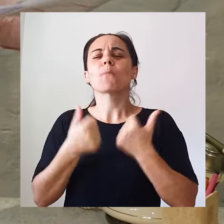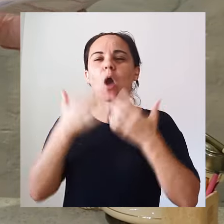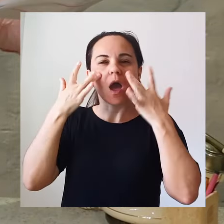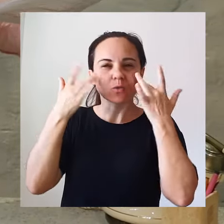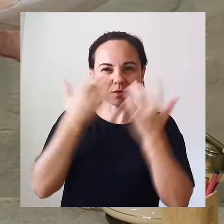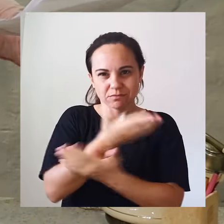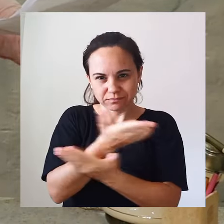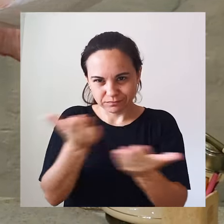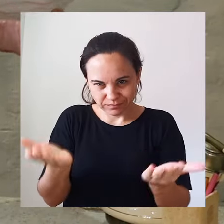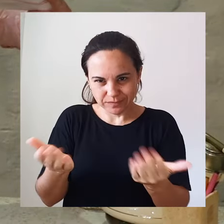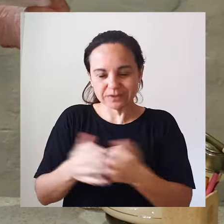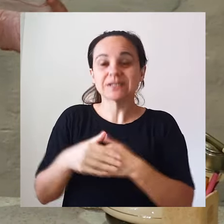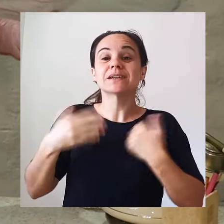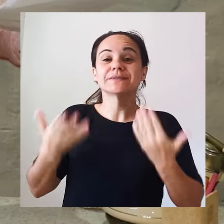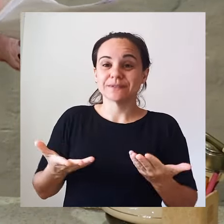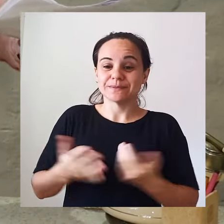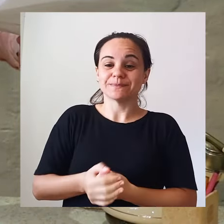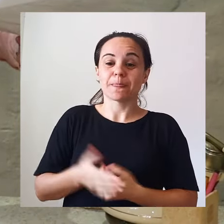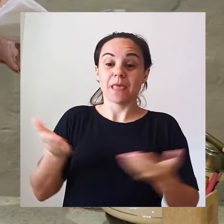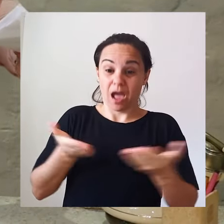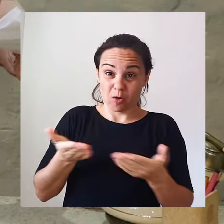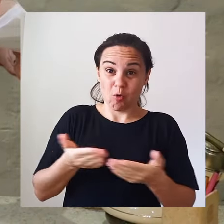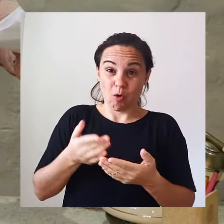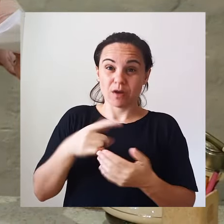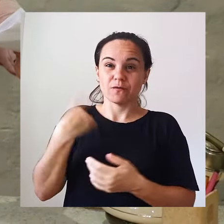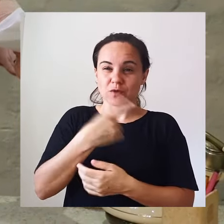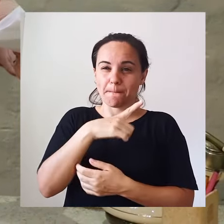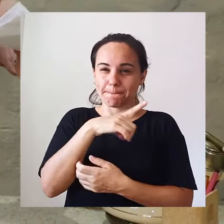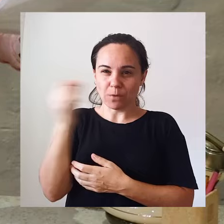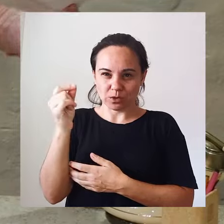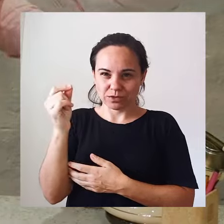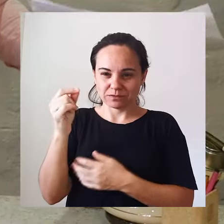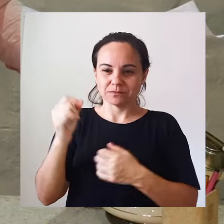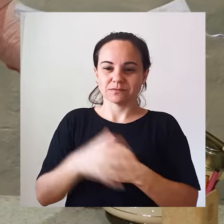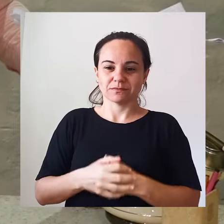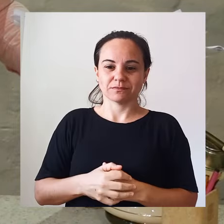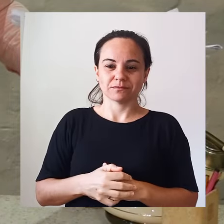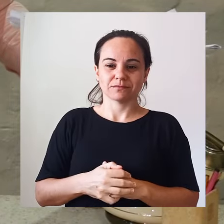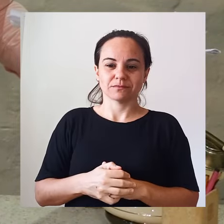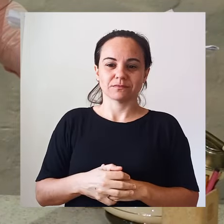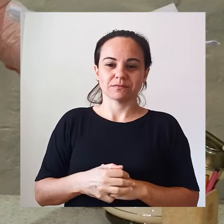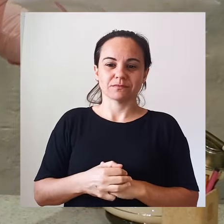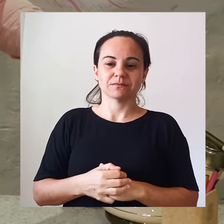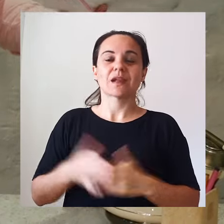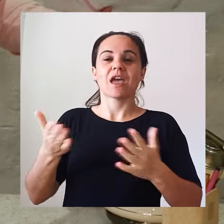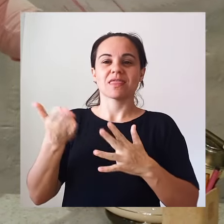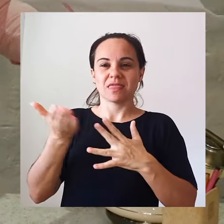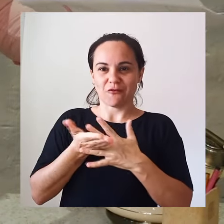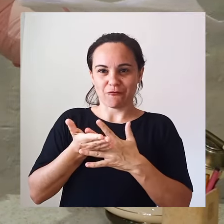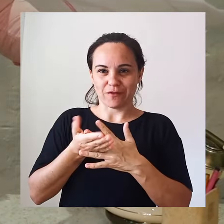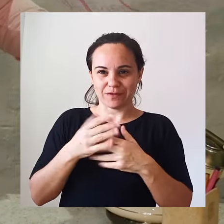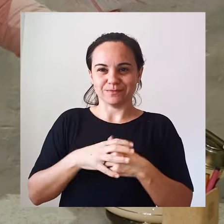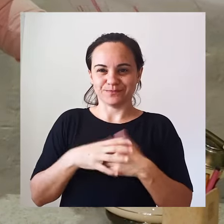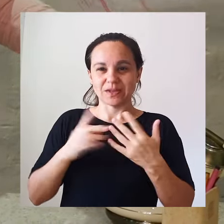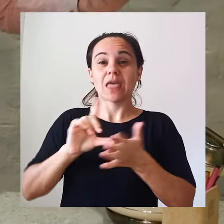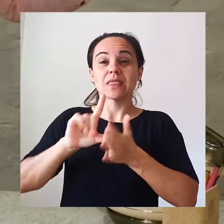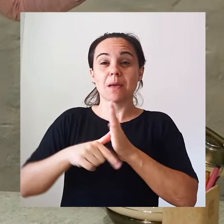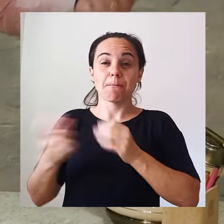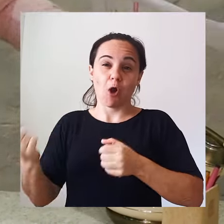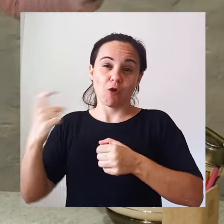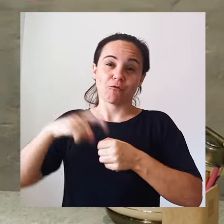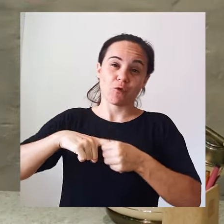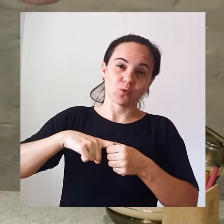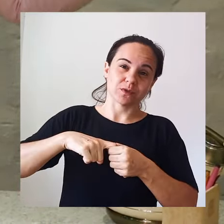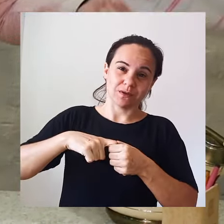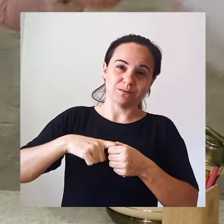agora vocês podem saírem de cena, tá? Que vamos pro intervalo. Voltamos na cena